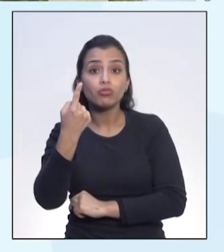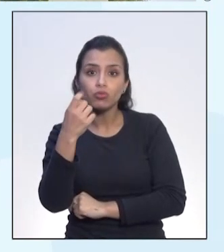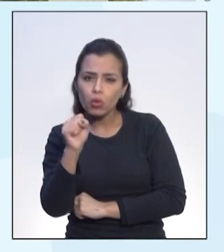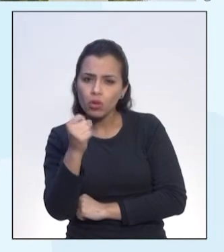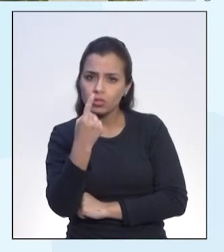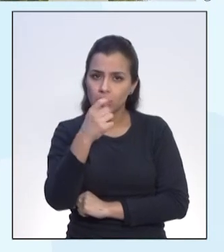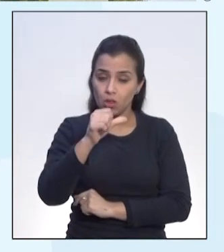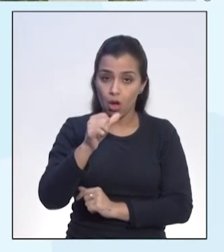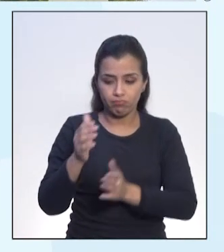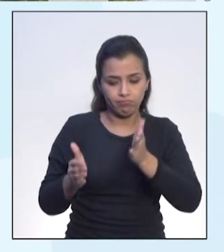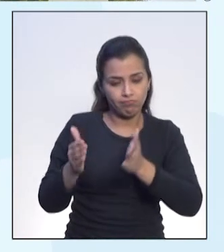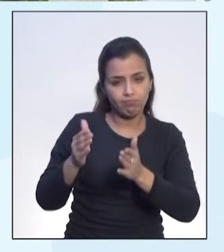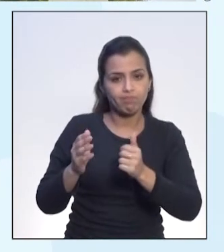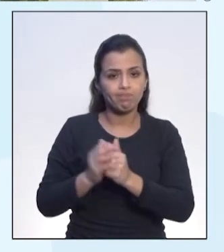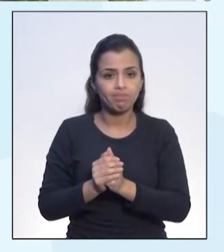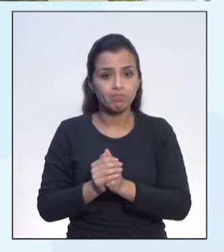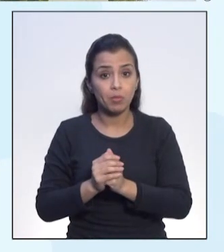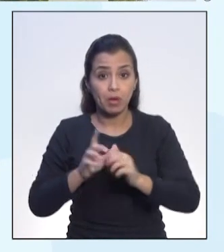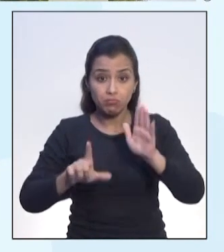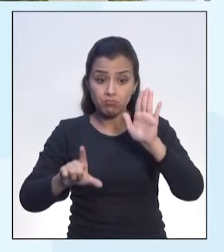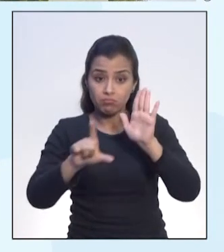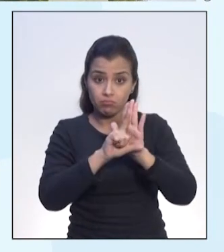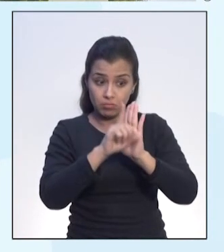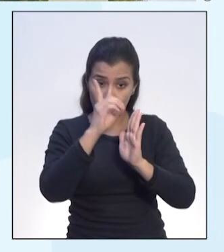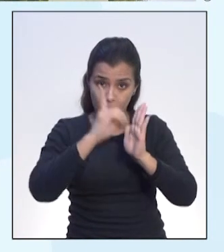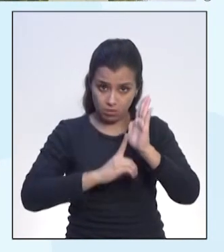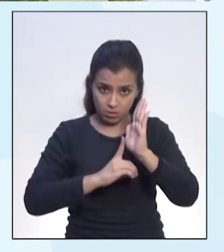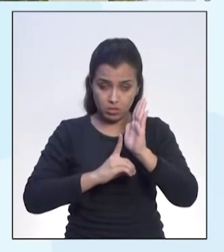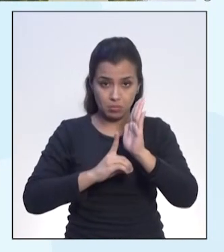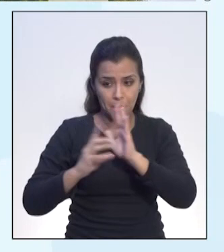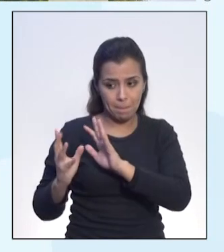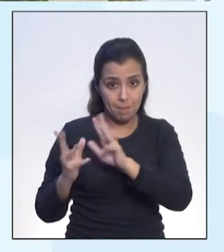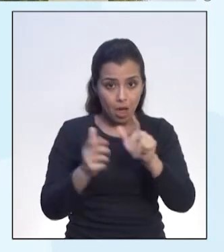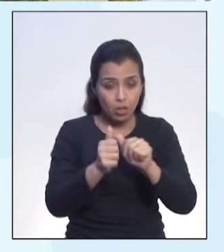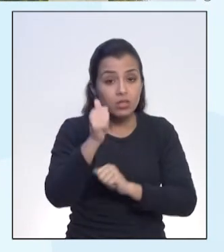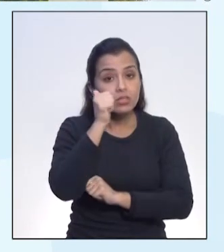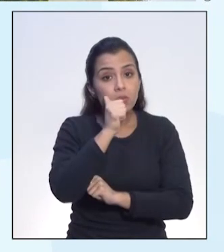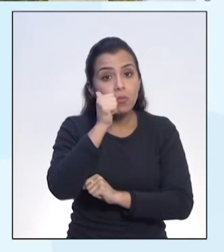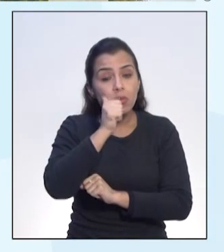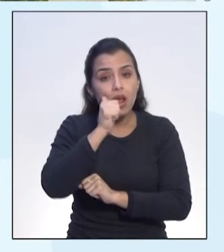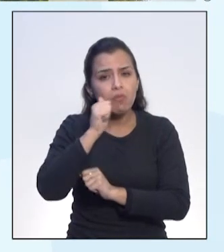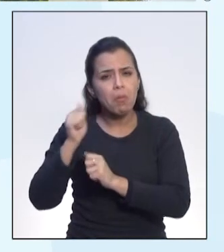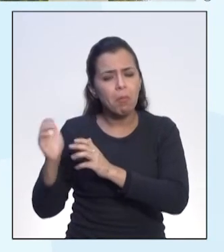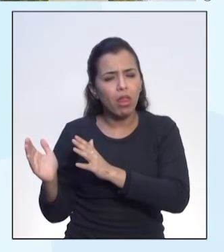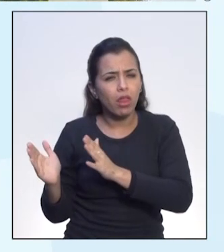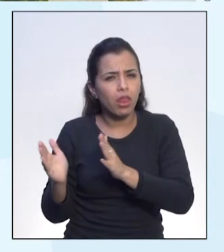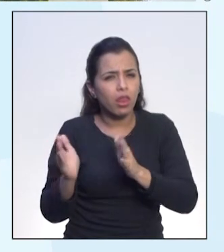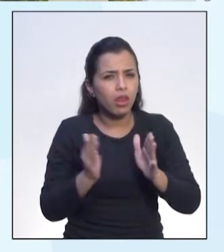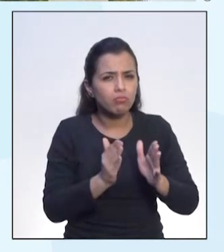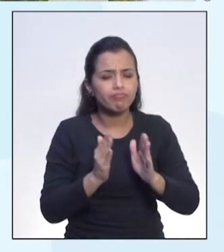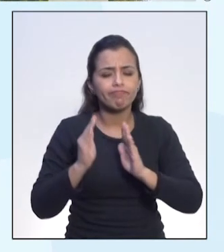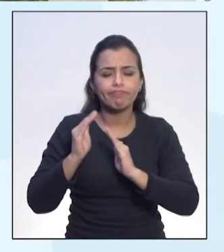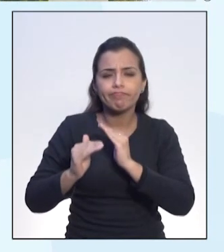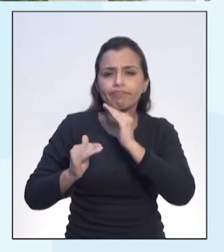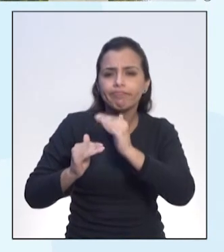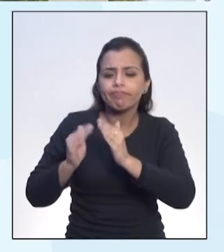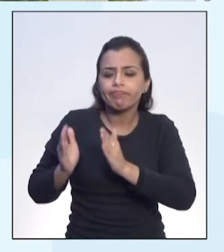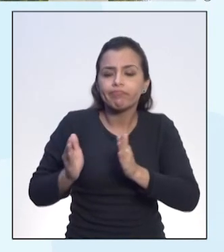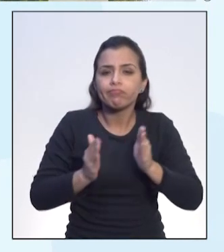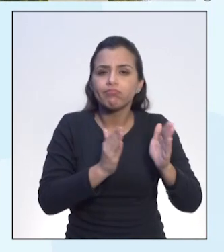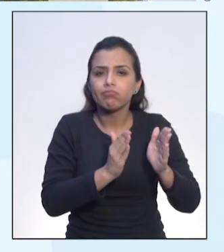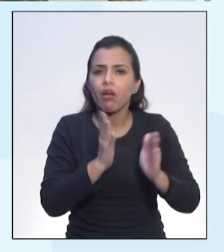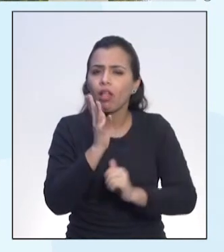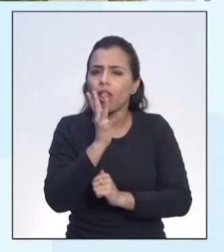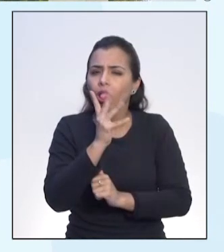a formalização constitucional dos direitos para todas as mulheres foi um processo que aconteceu ao longo da história e